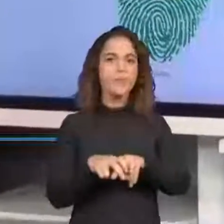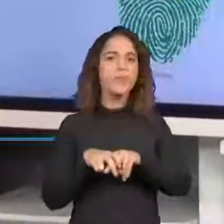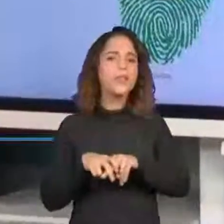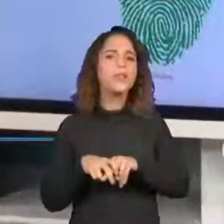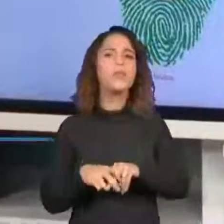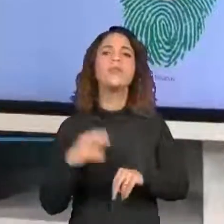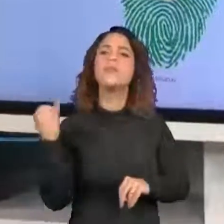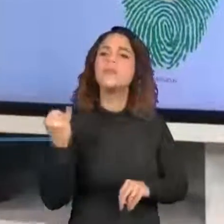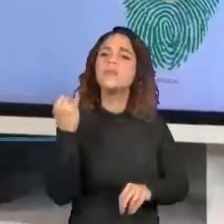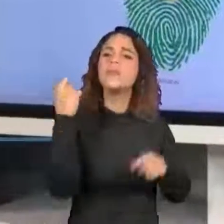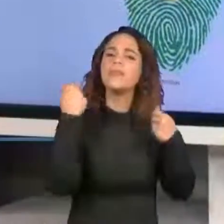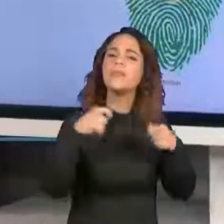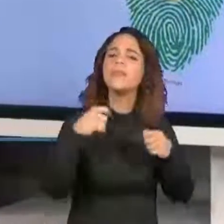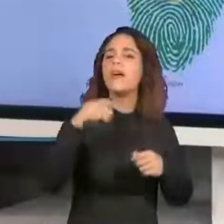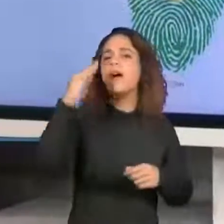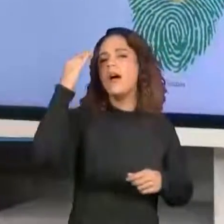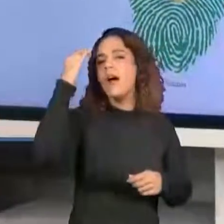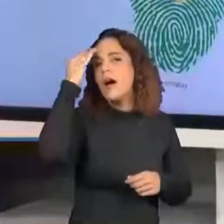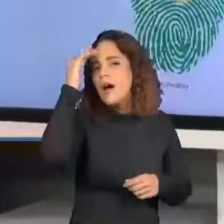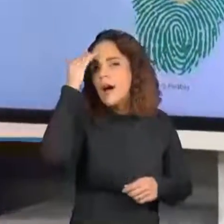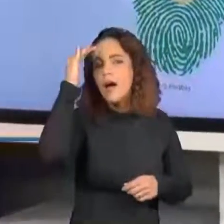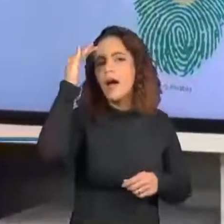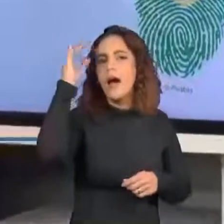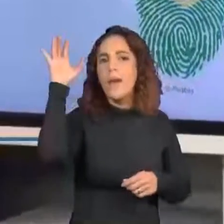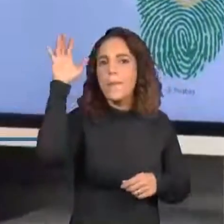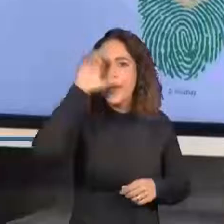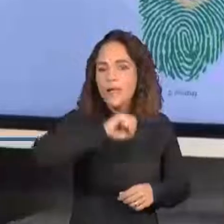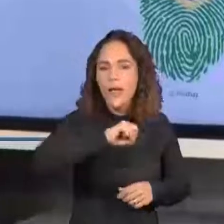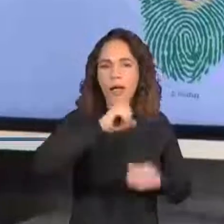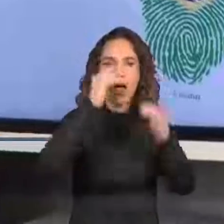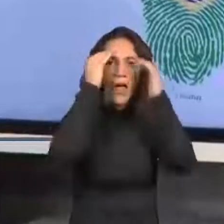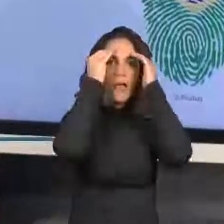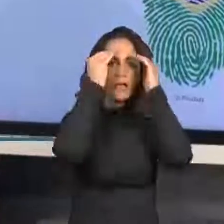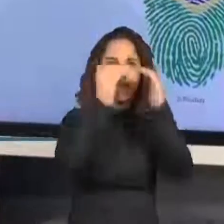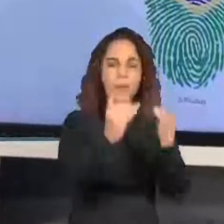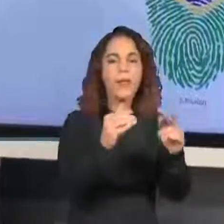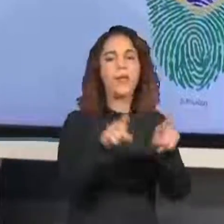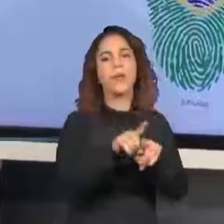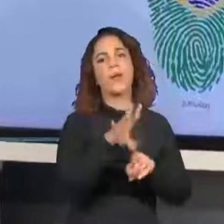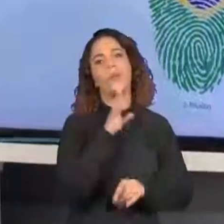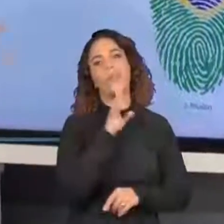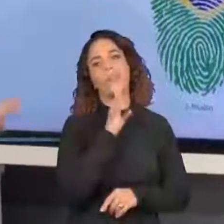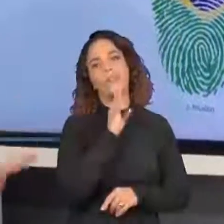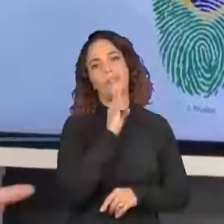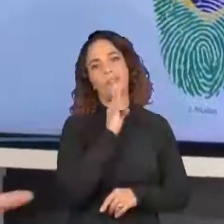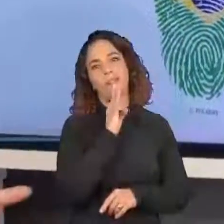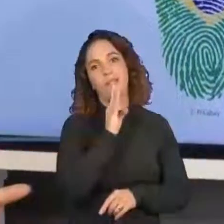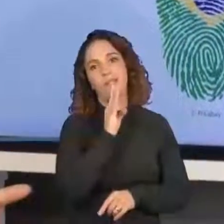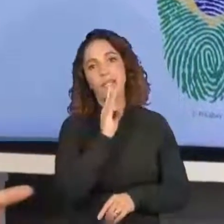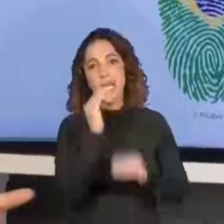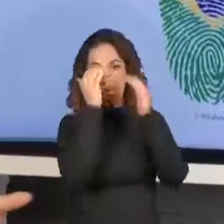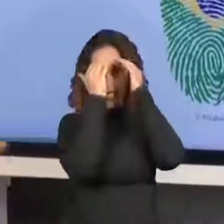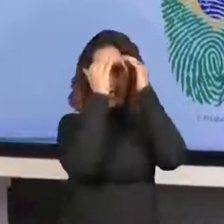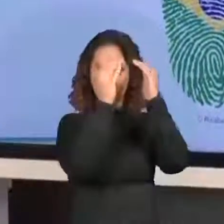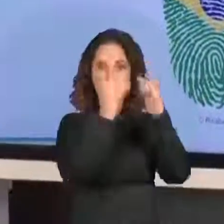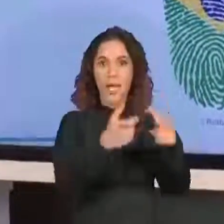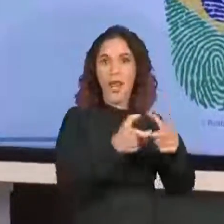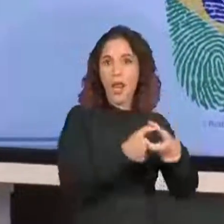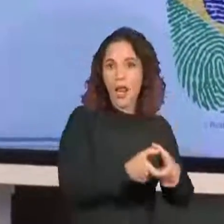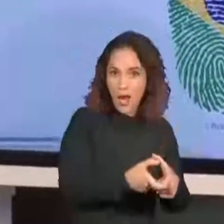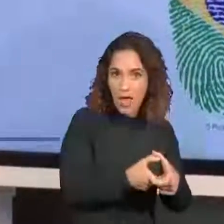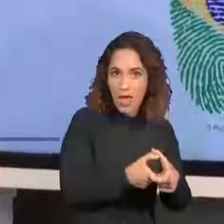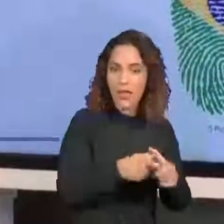se aprender, não só a respeitá-la, mas a conhecer. Então, respeitar as minorias é